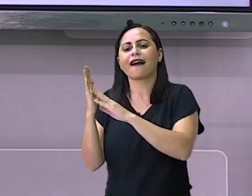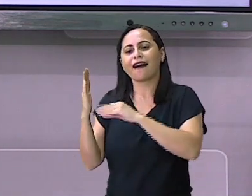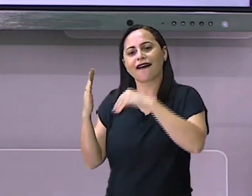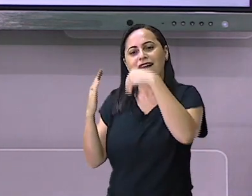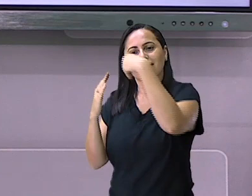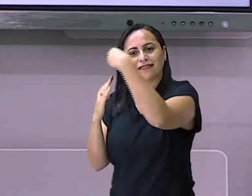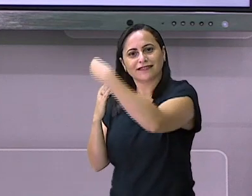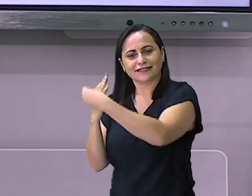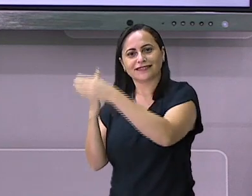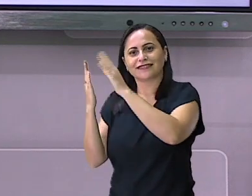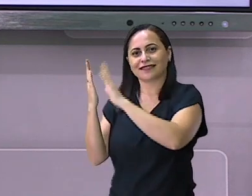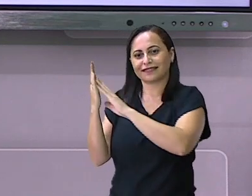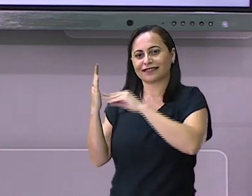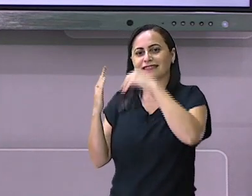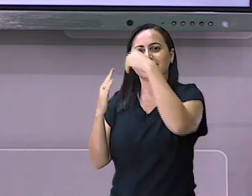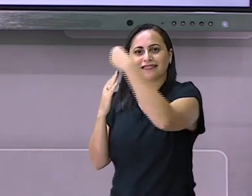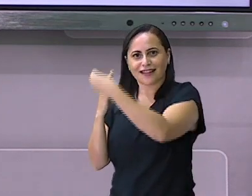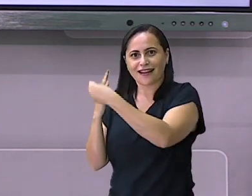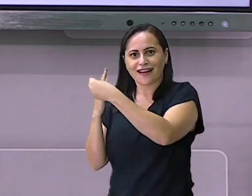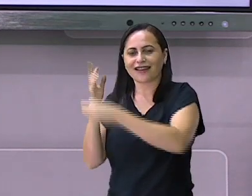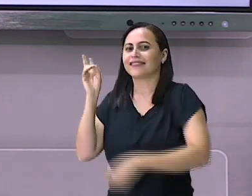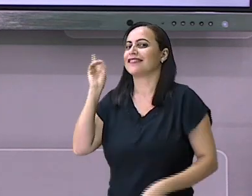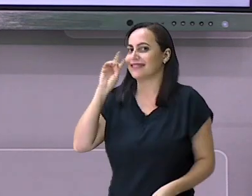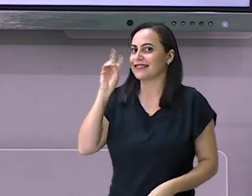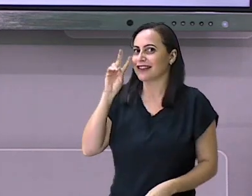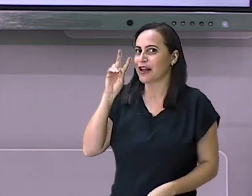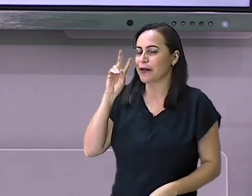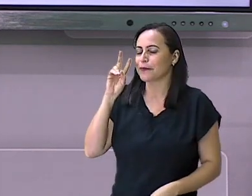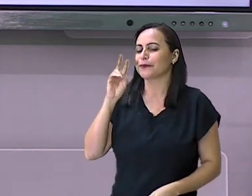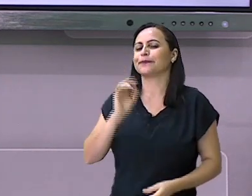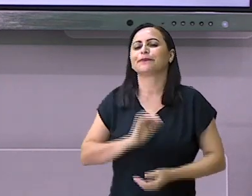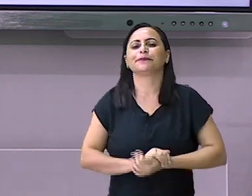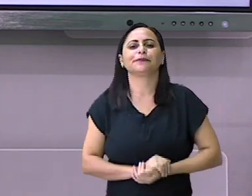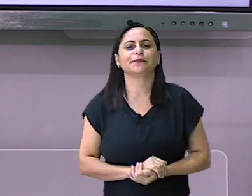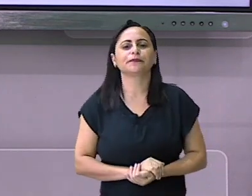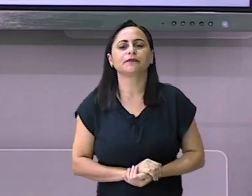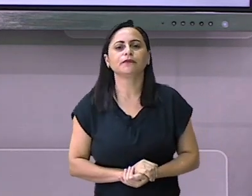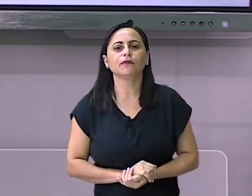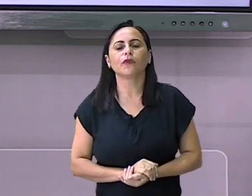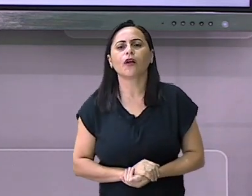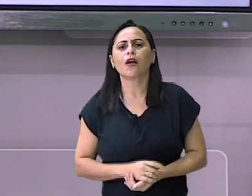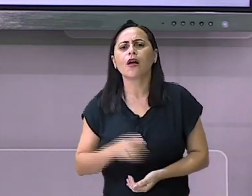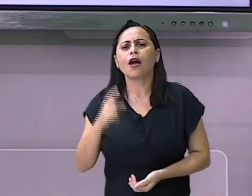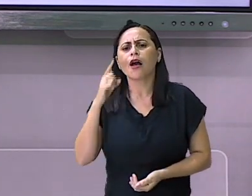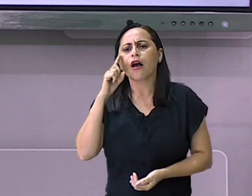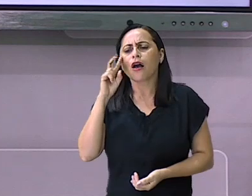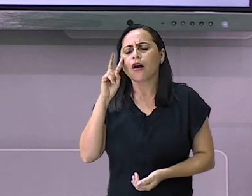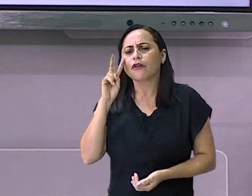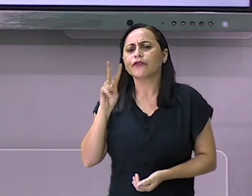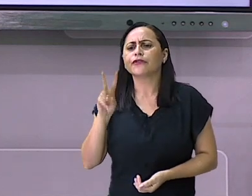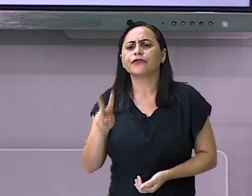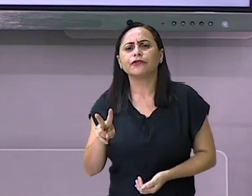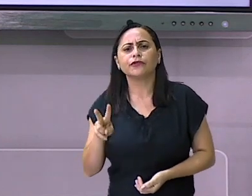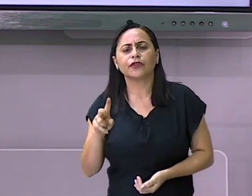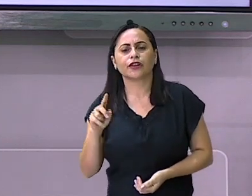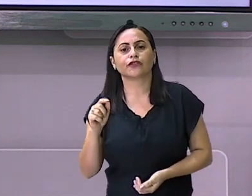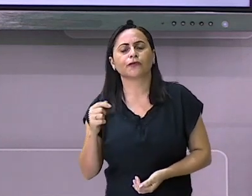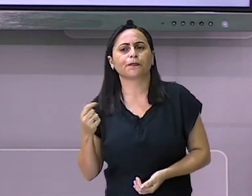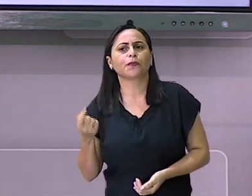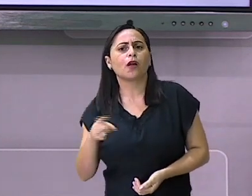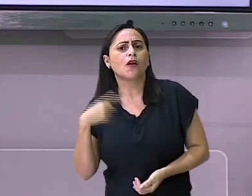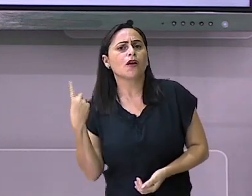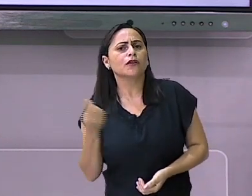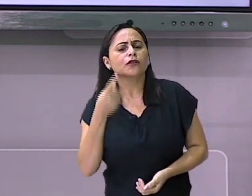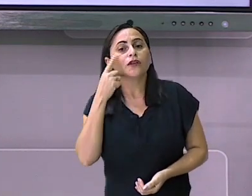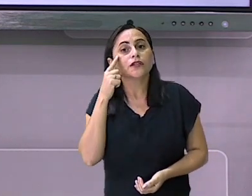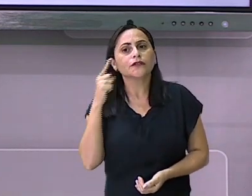calendário. Agora vocês se lembraram, não é mesmo? Que nós vimos os meses, não foi